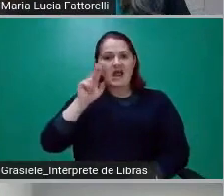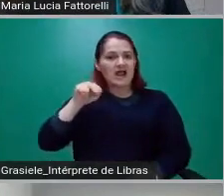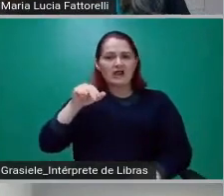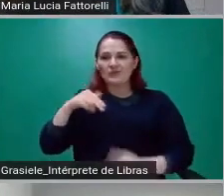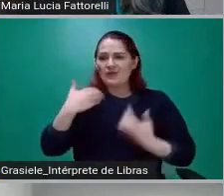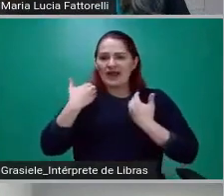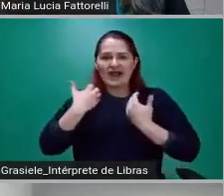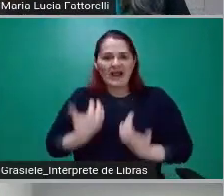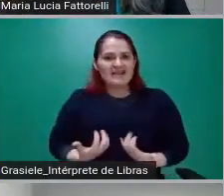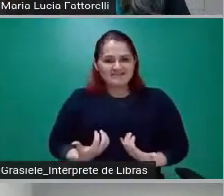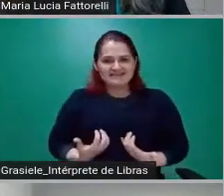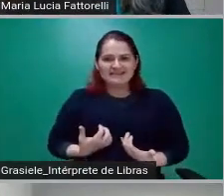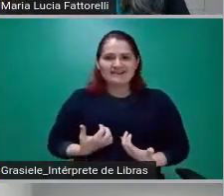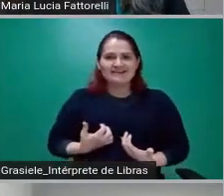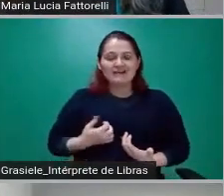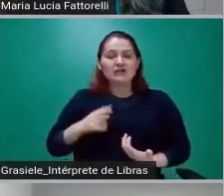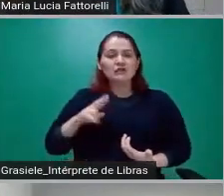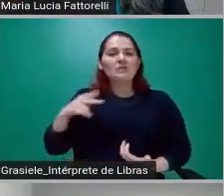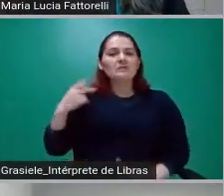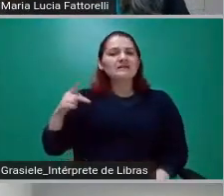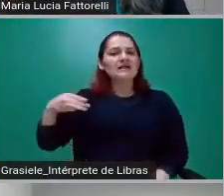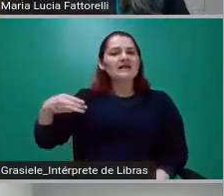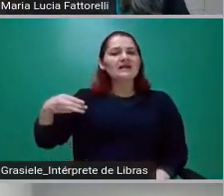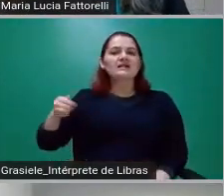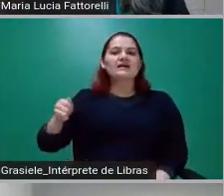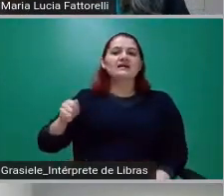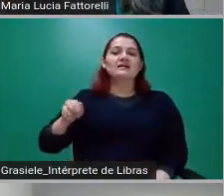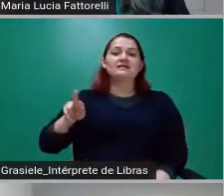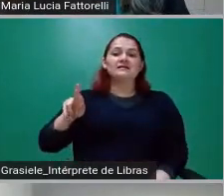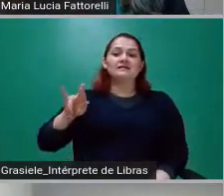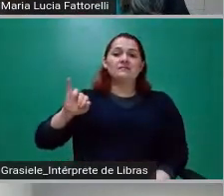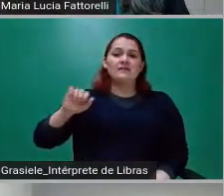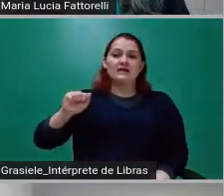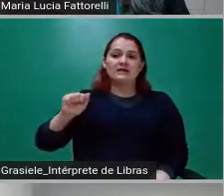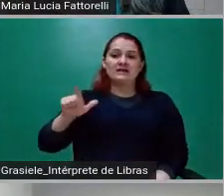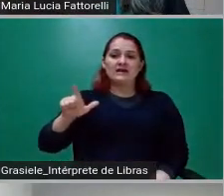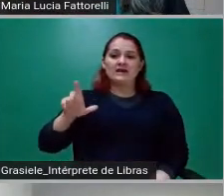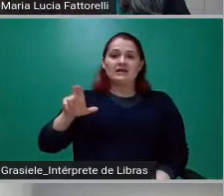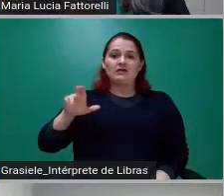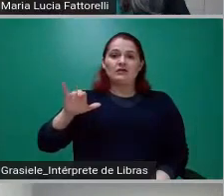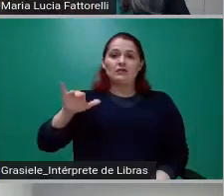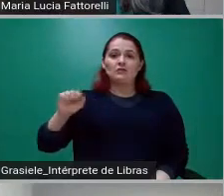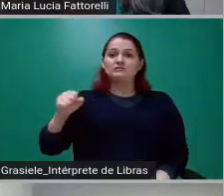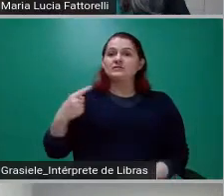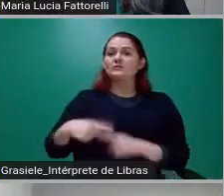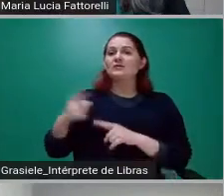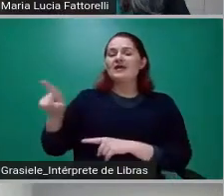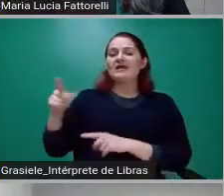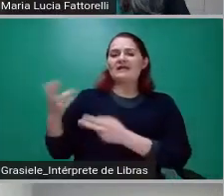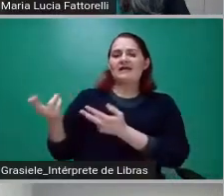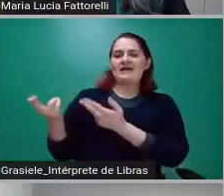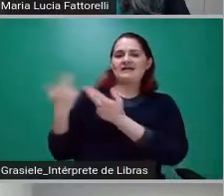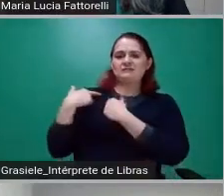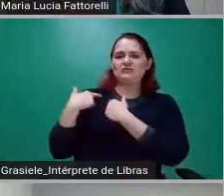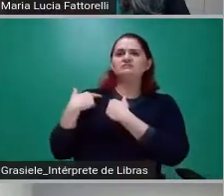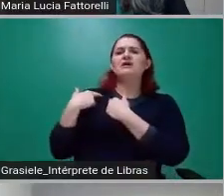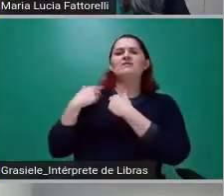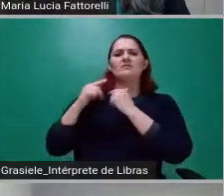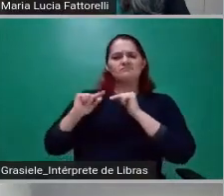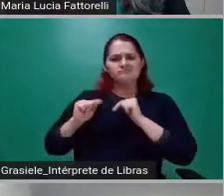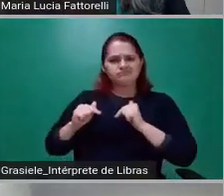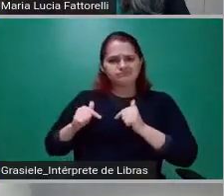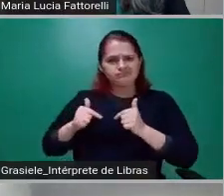Maria Lúcia Fattorelli, que é a responsável por pôr em marcha as ideias e as